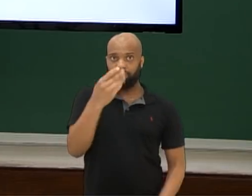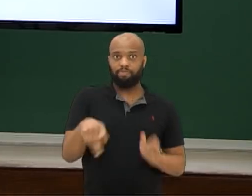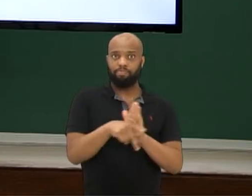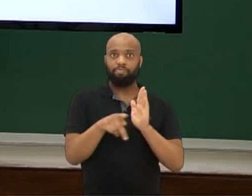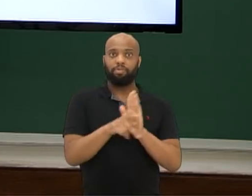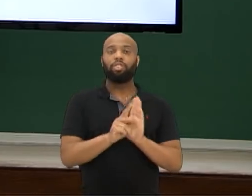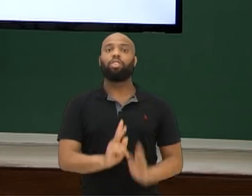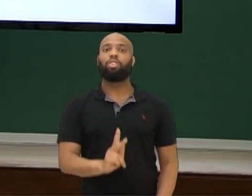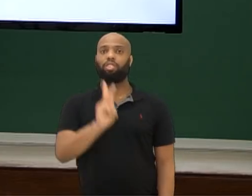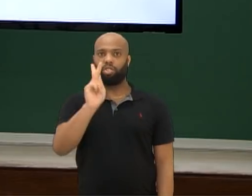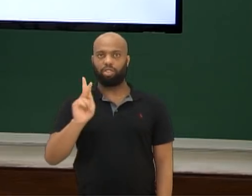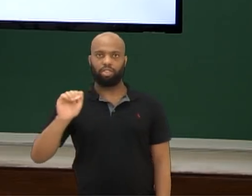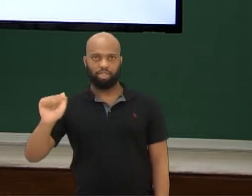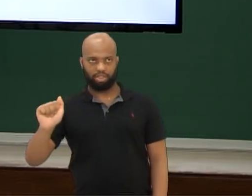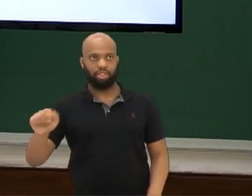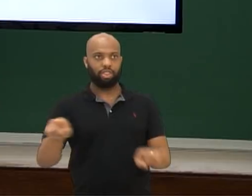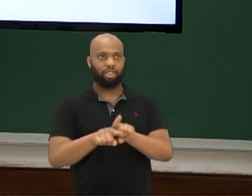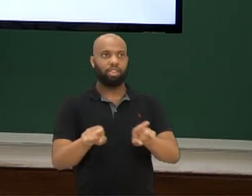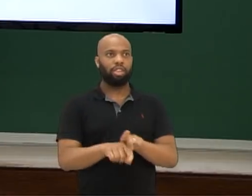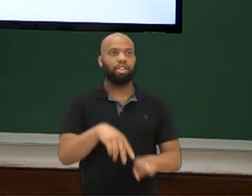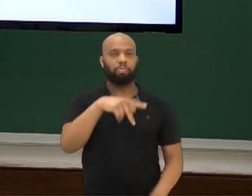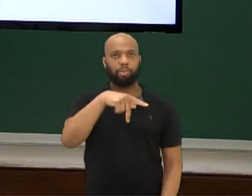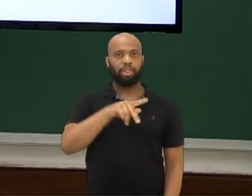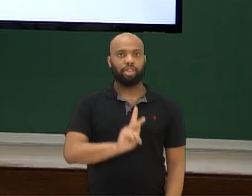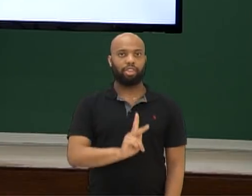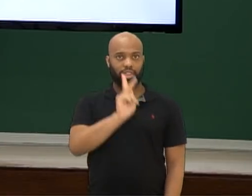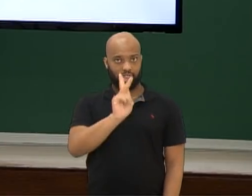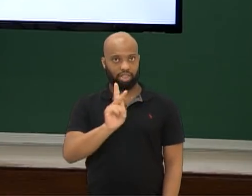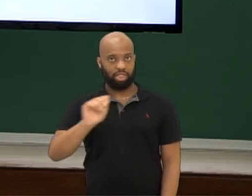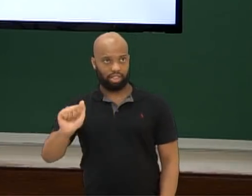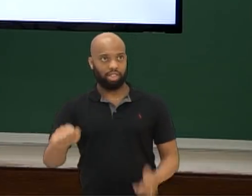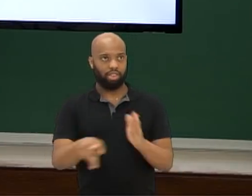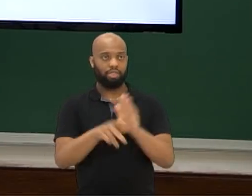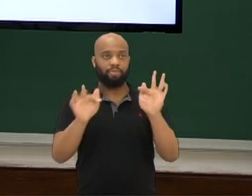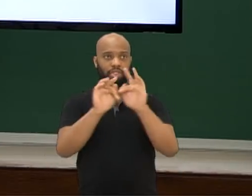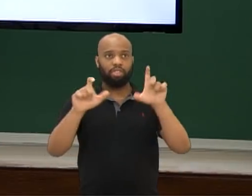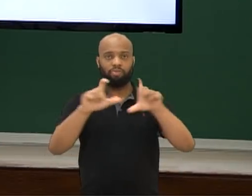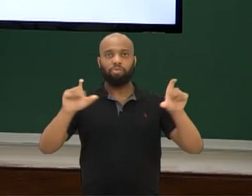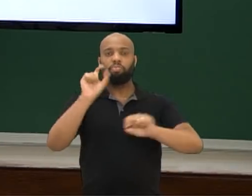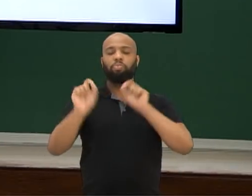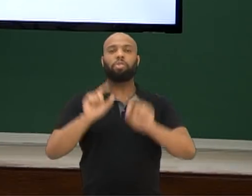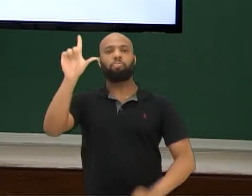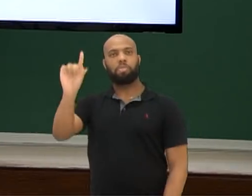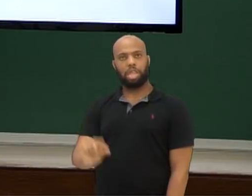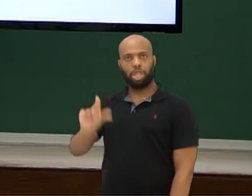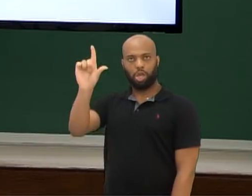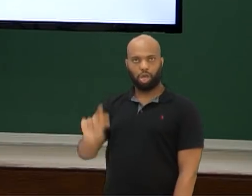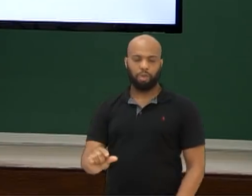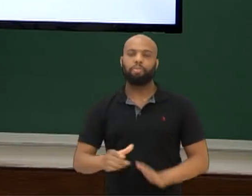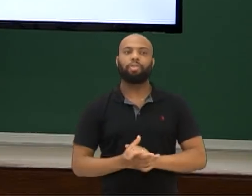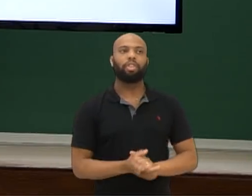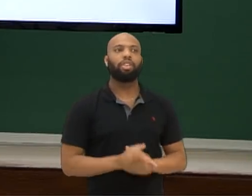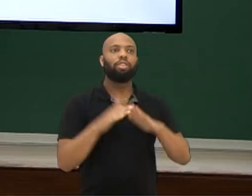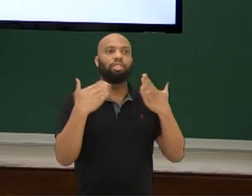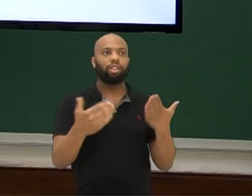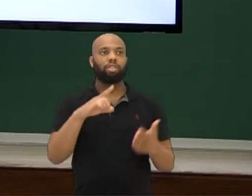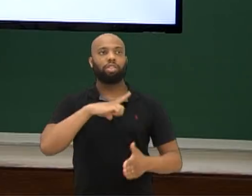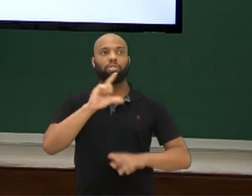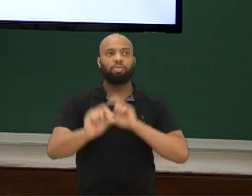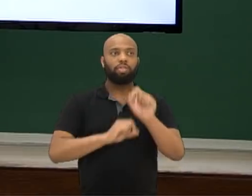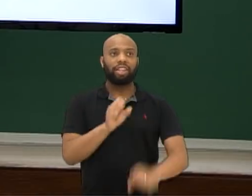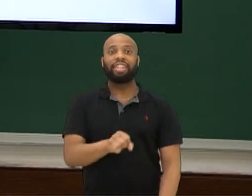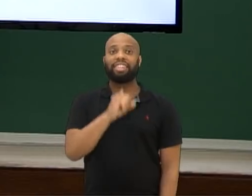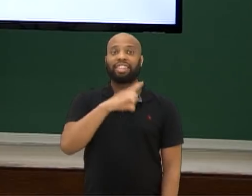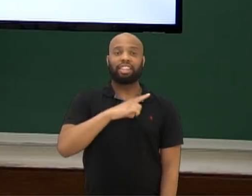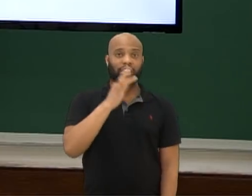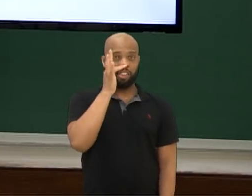certo? E o valor do meu pKa na fórmula, galera, aplicando ela, vai ser menor, tá bom? Então,